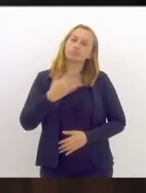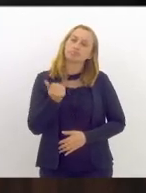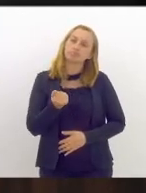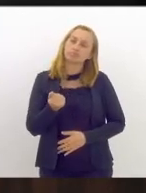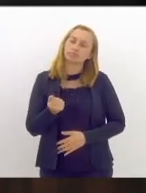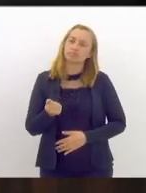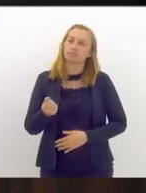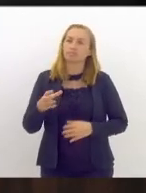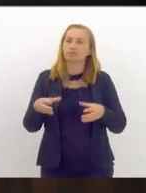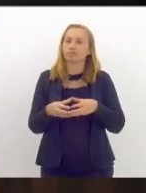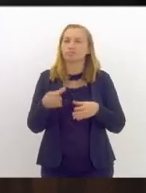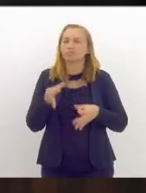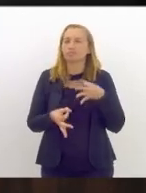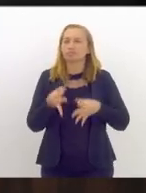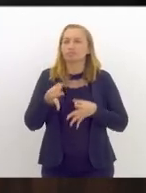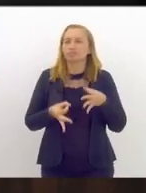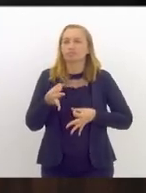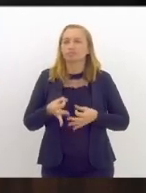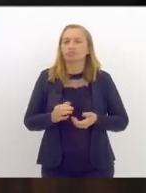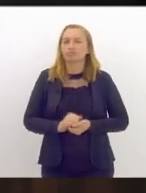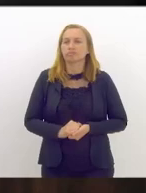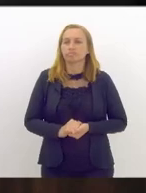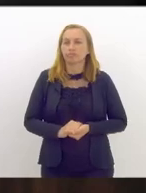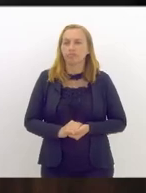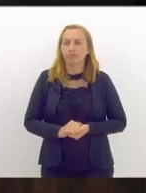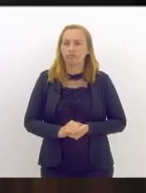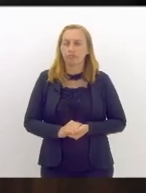pela comissão de condição de Justiça